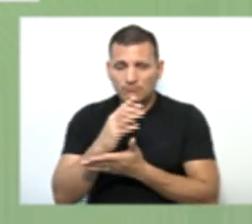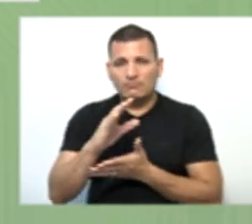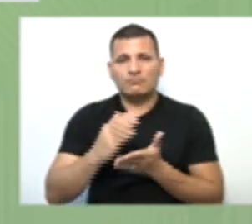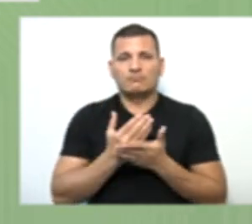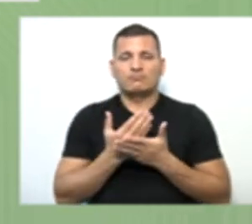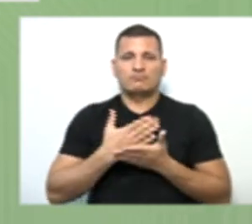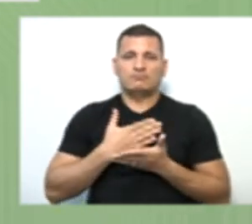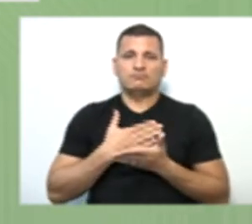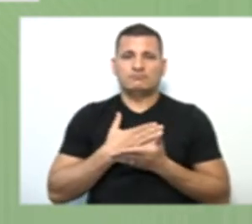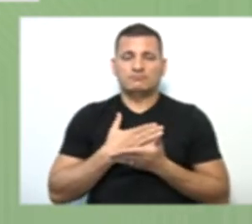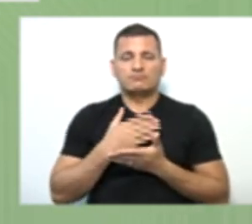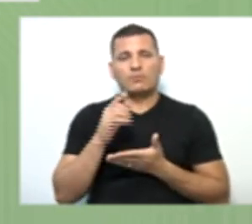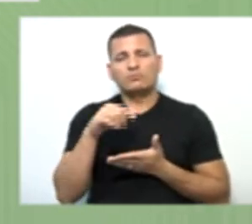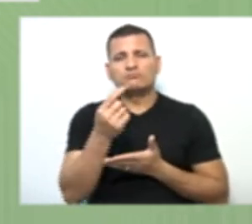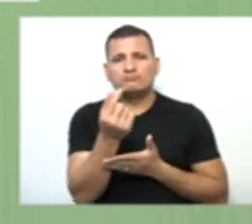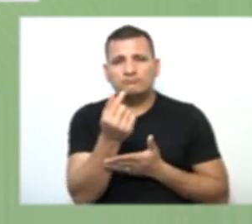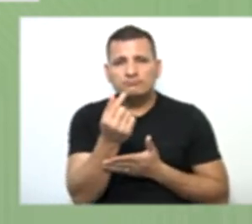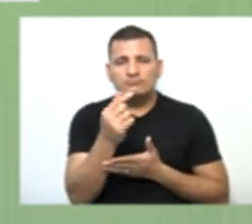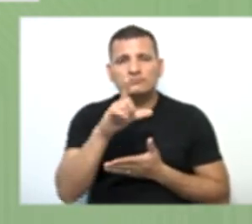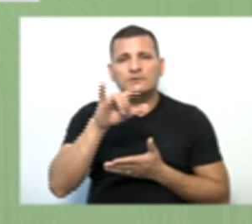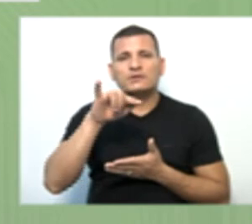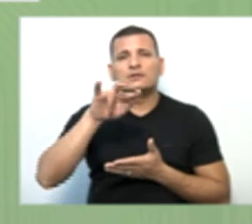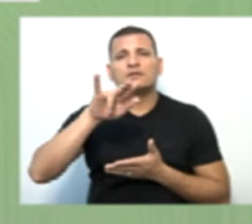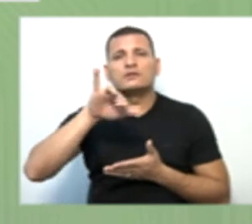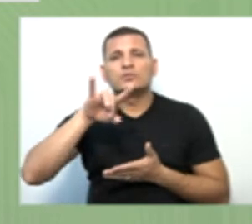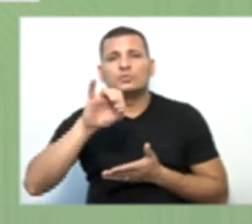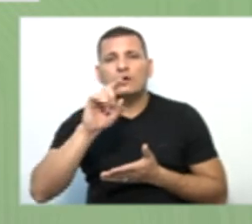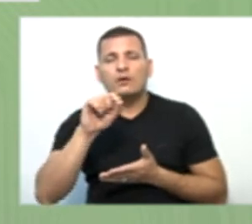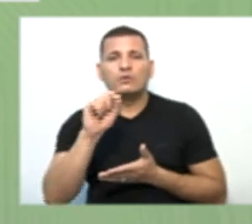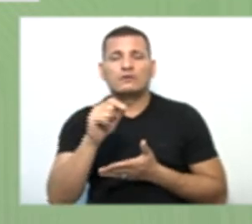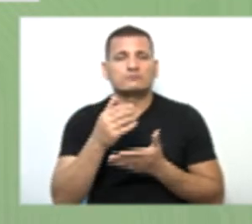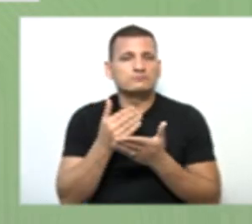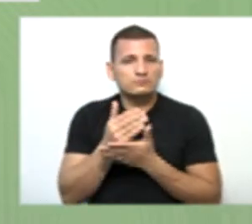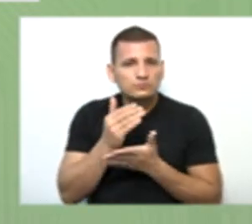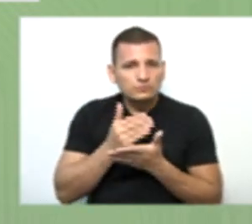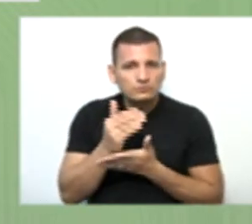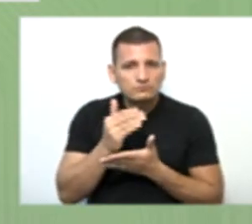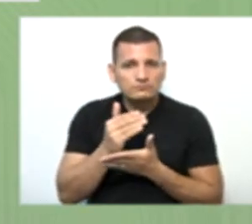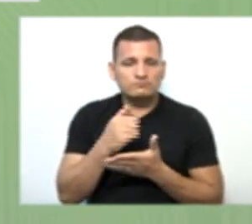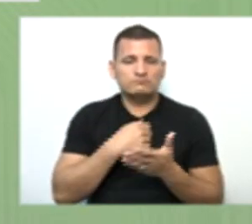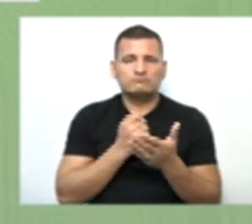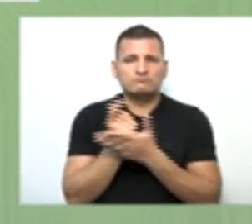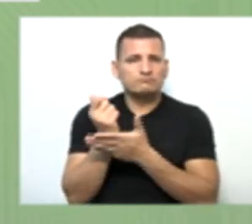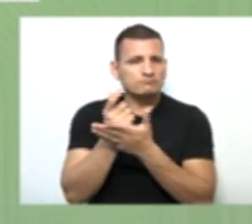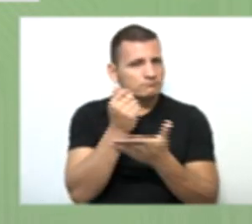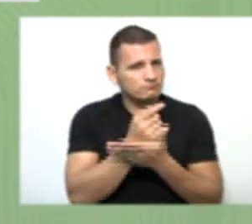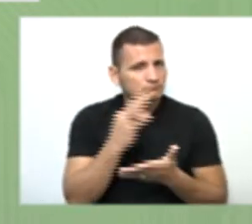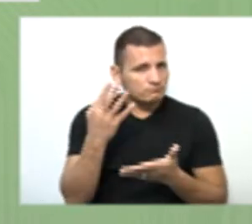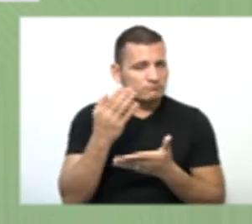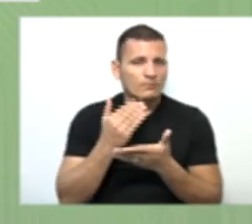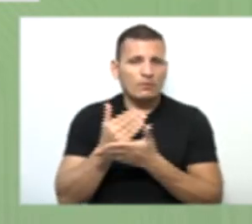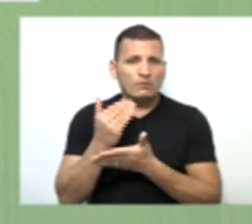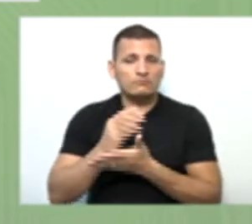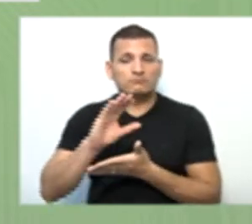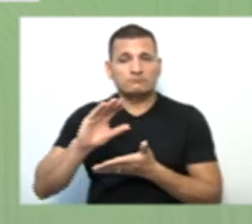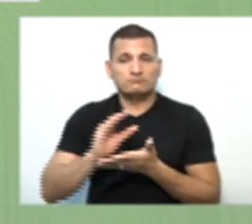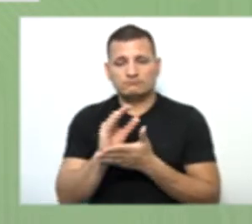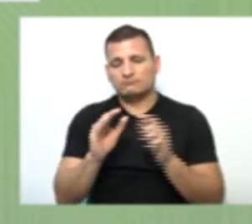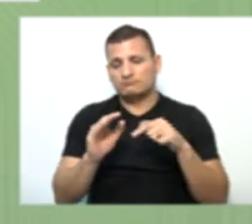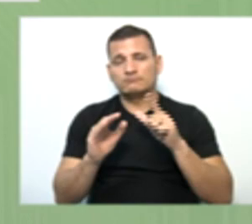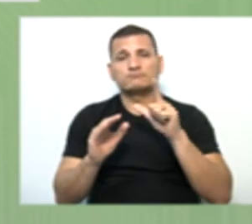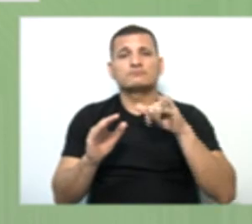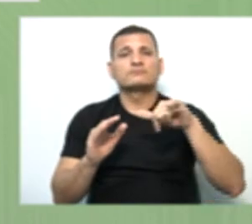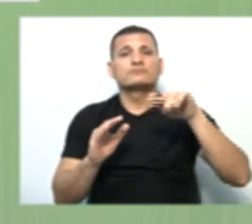é isso, é o que sobrar, né, do meu ativo depois de ter pago todas as minhas dívidas, ter pago todo o